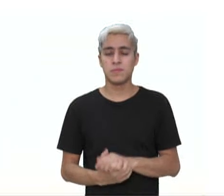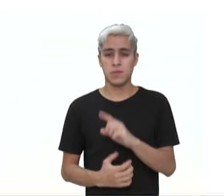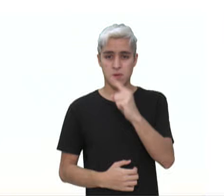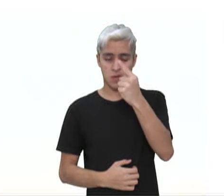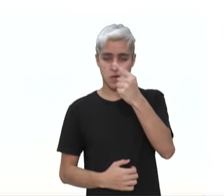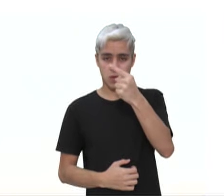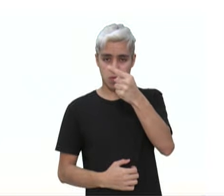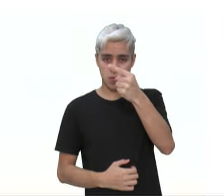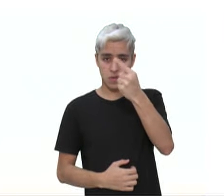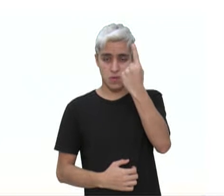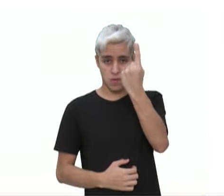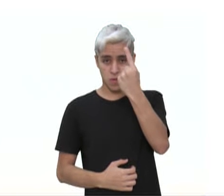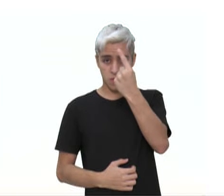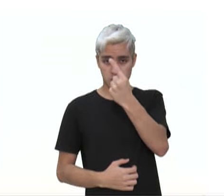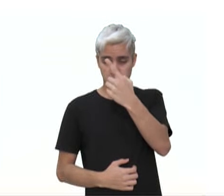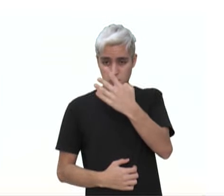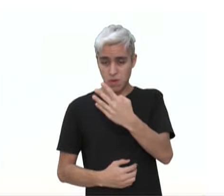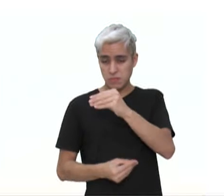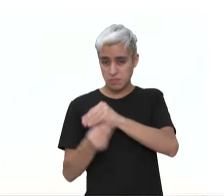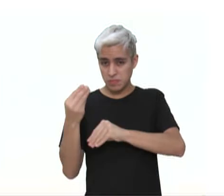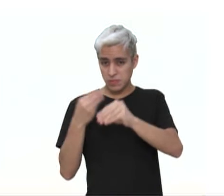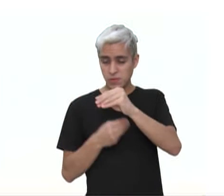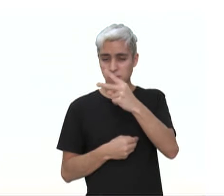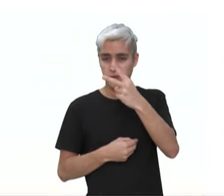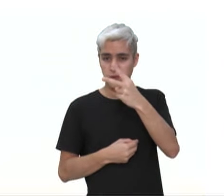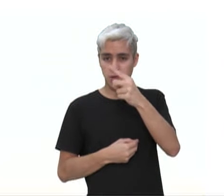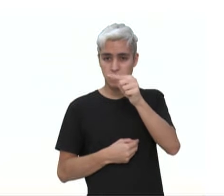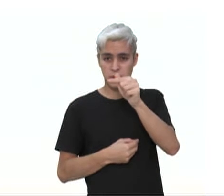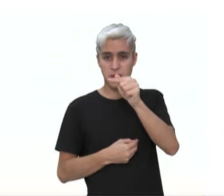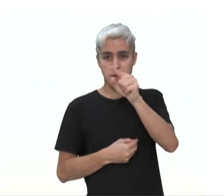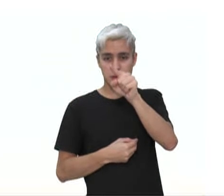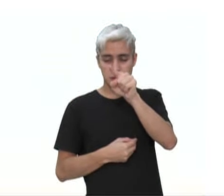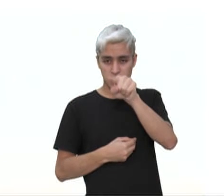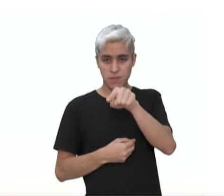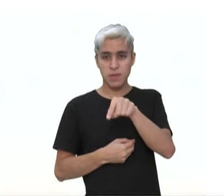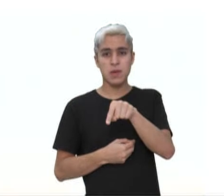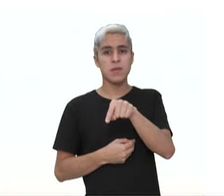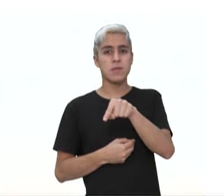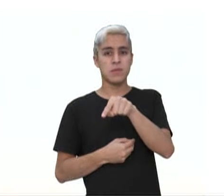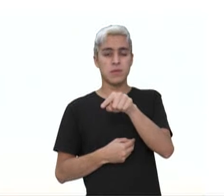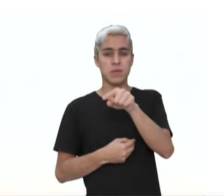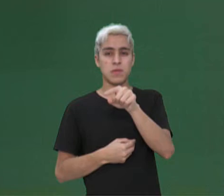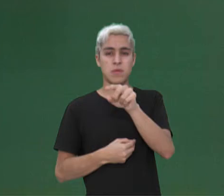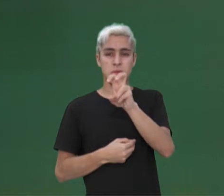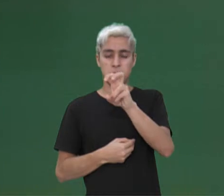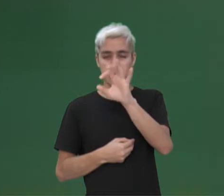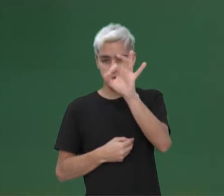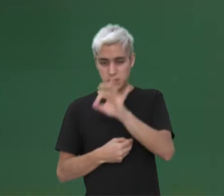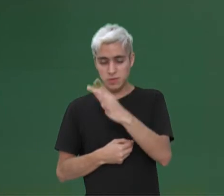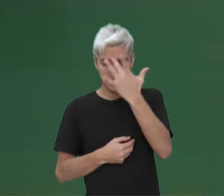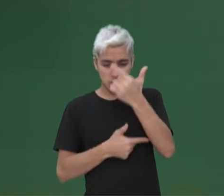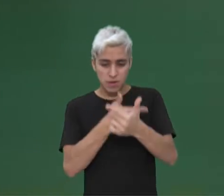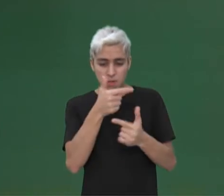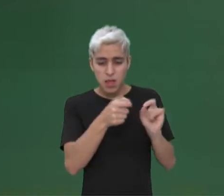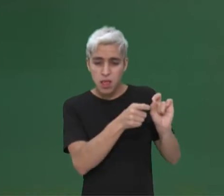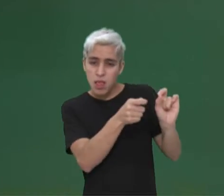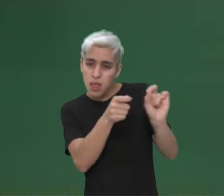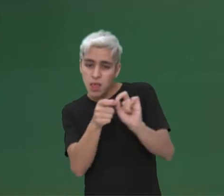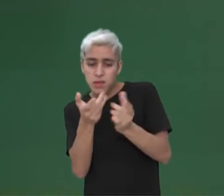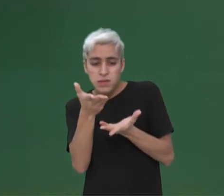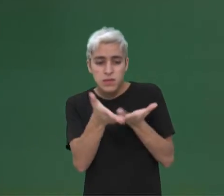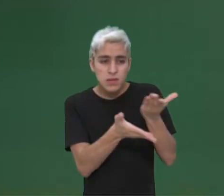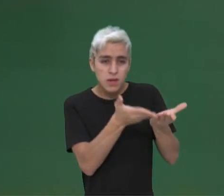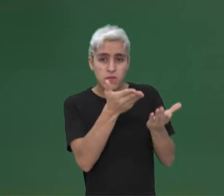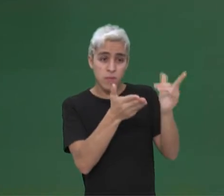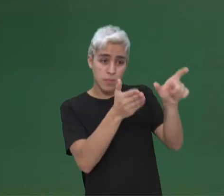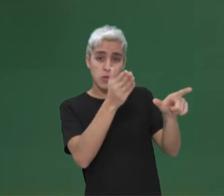1/4 mais ou menos de mestiços, 27,5%, que trabalhavam como capatazes, artesãos, ou seja, serviam aos